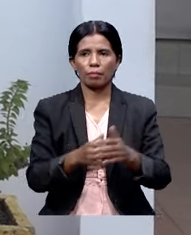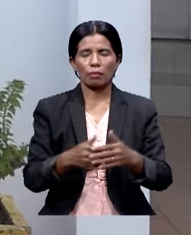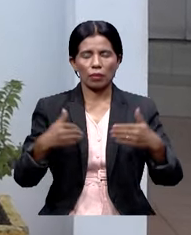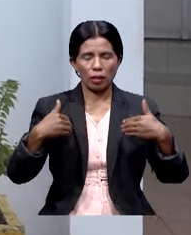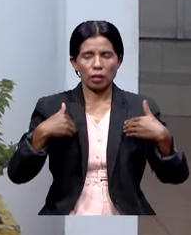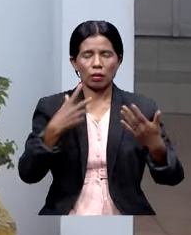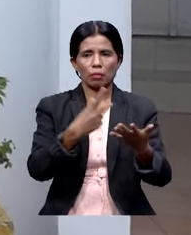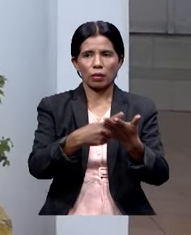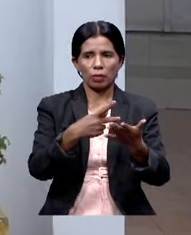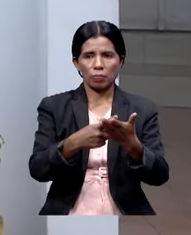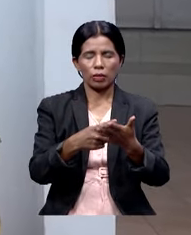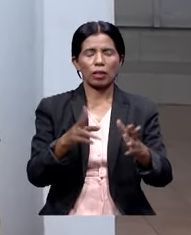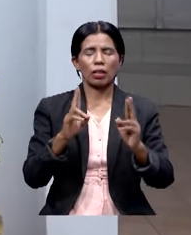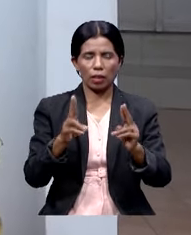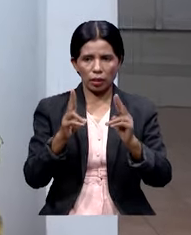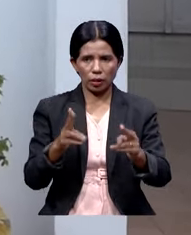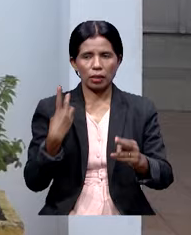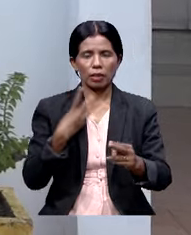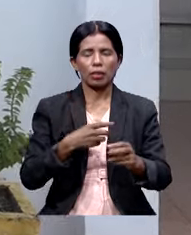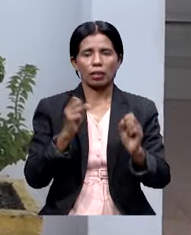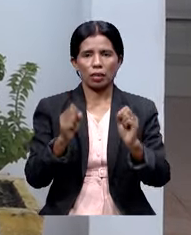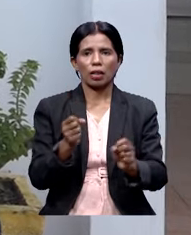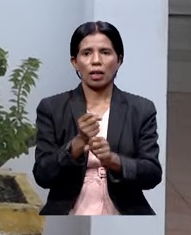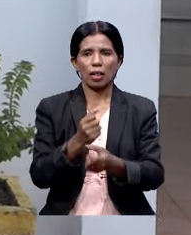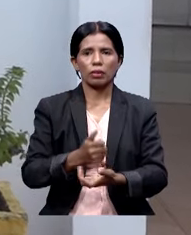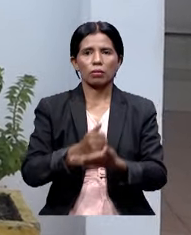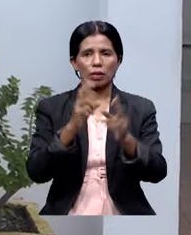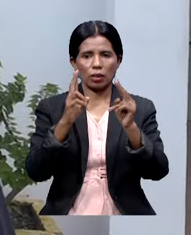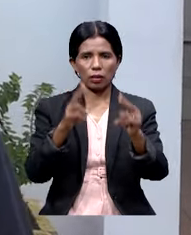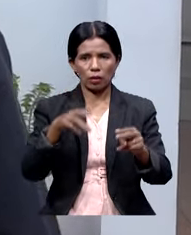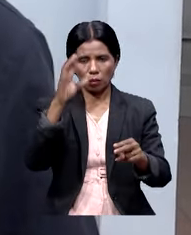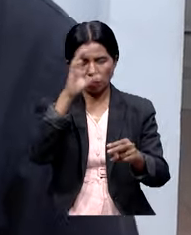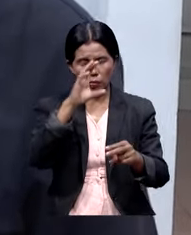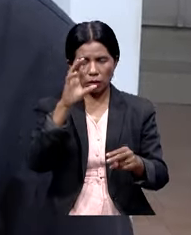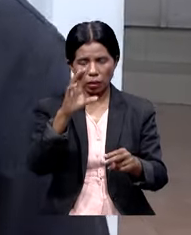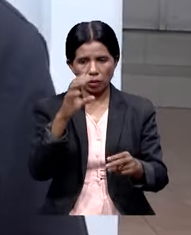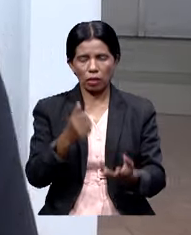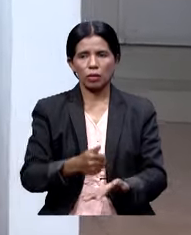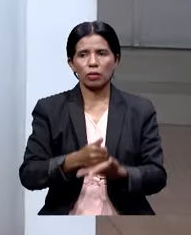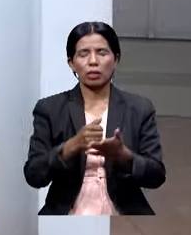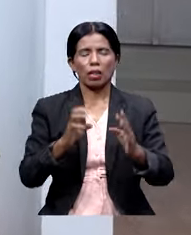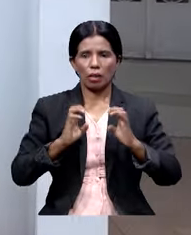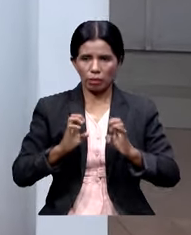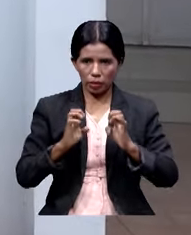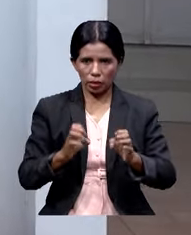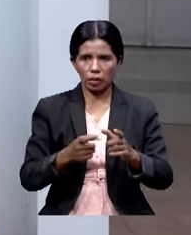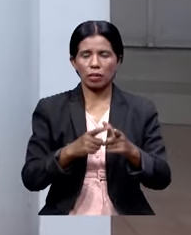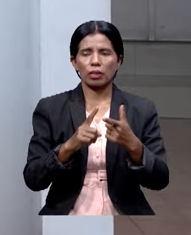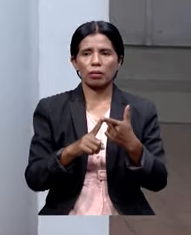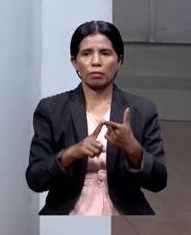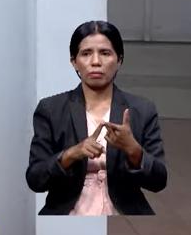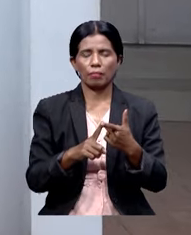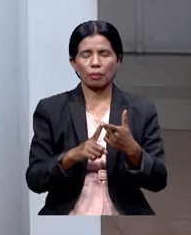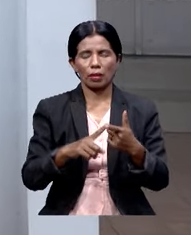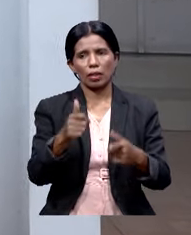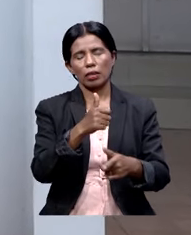proposta ser ne balo urgente dunik kita tem que atuar e buka resolve hanes sebel consideran se emergência balo